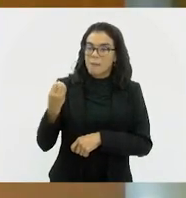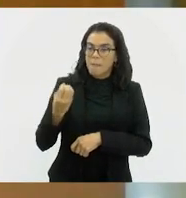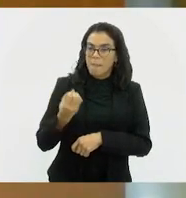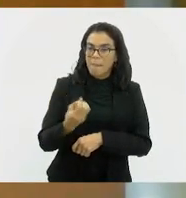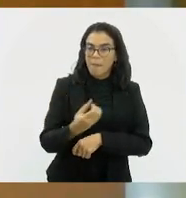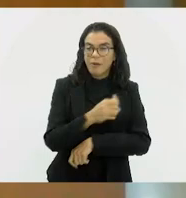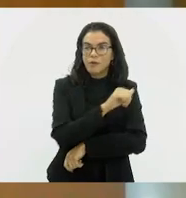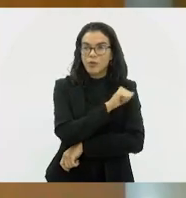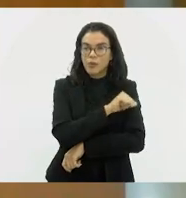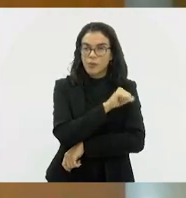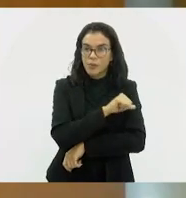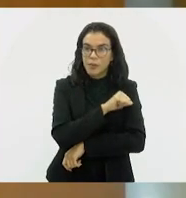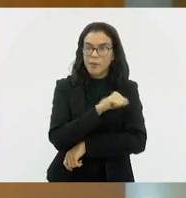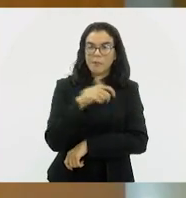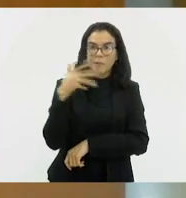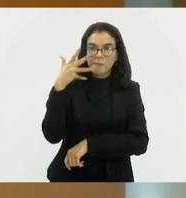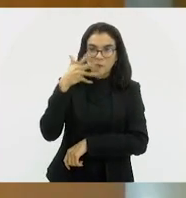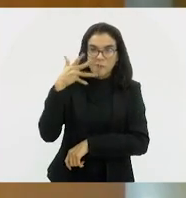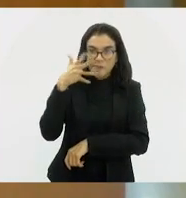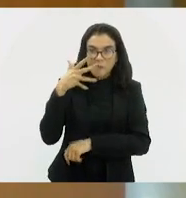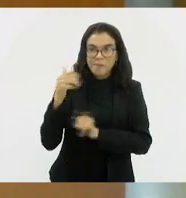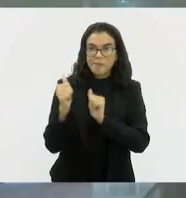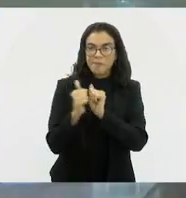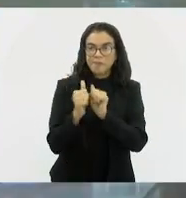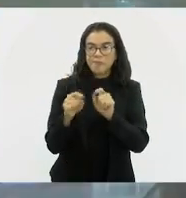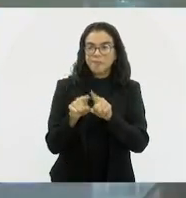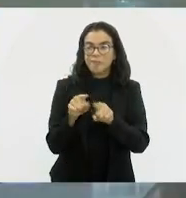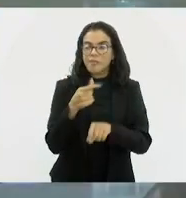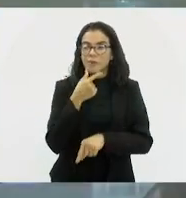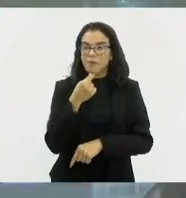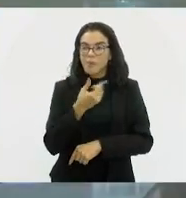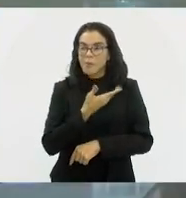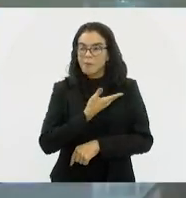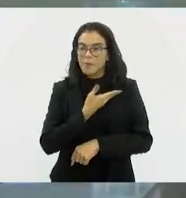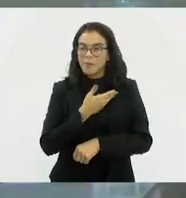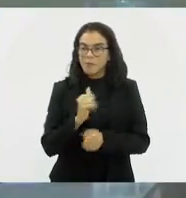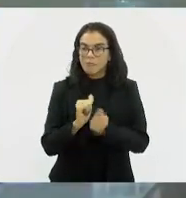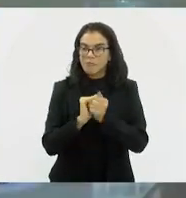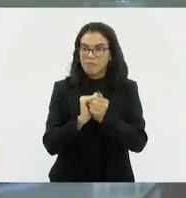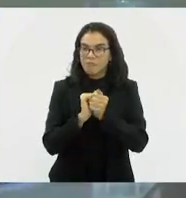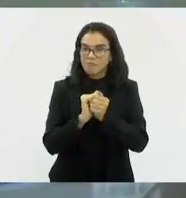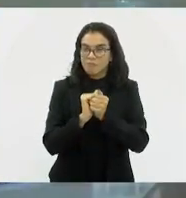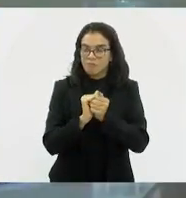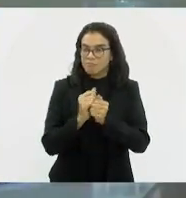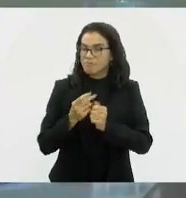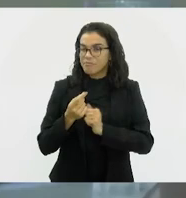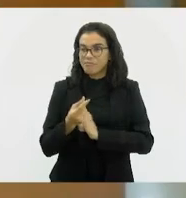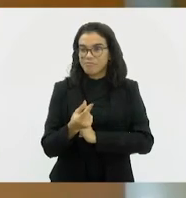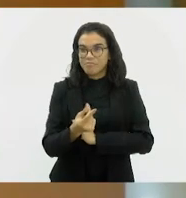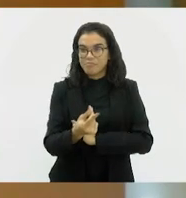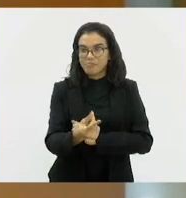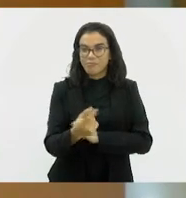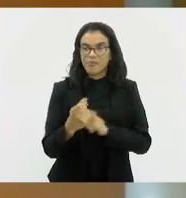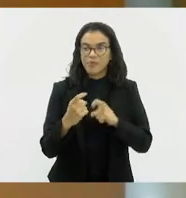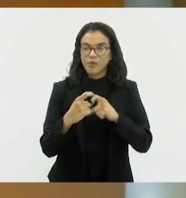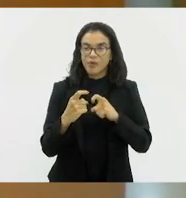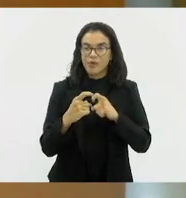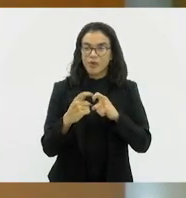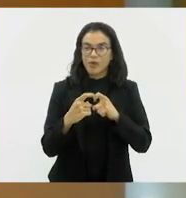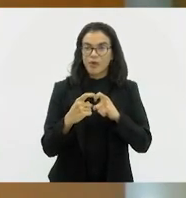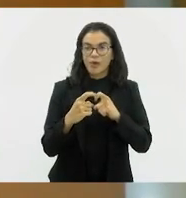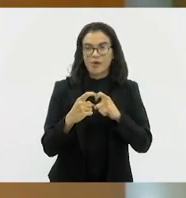junto conosco, obrigado. E o meu amigo, meu parceiro eterno, doutor José Roberto